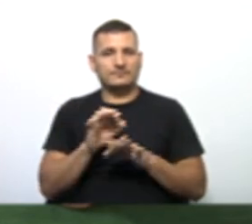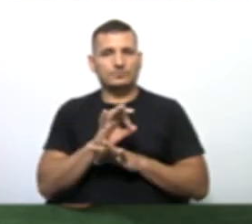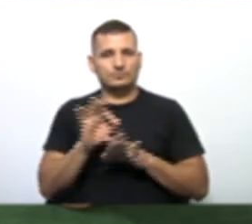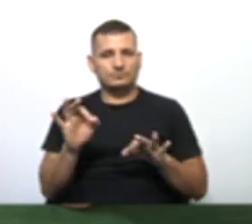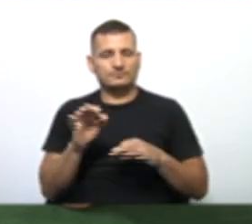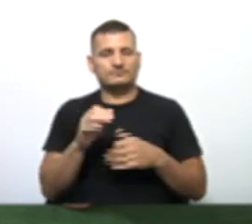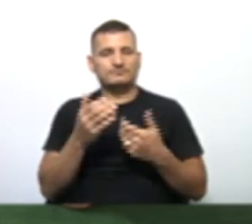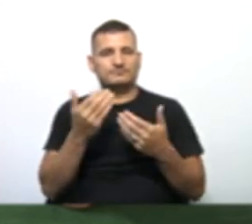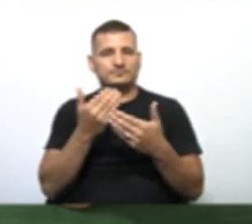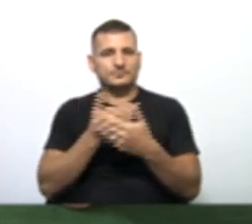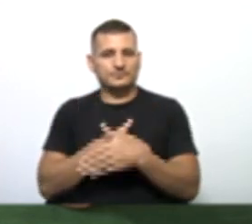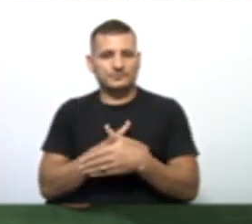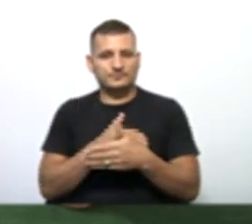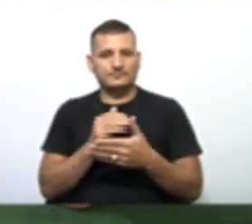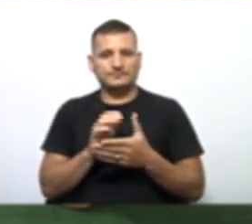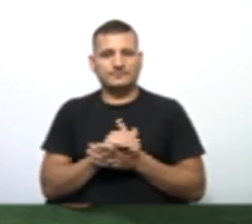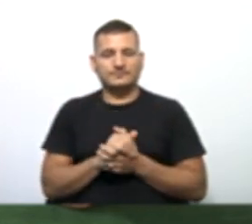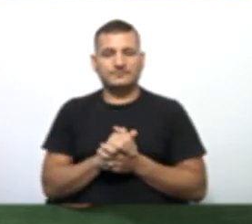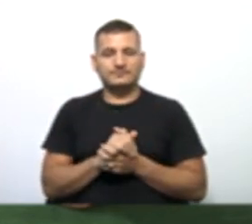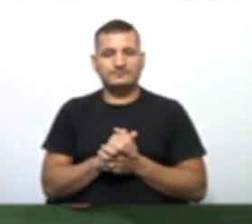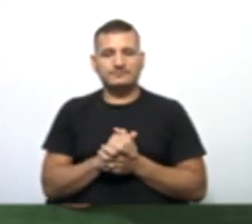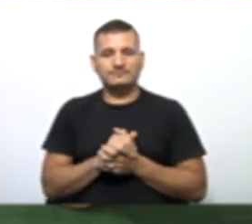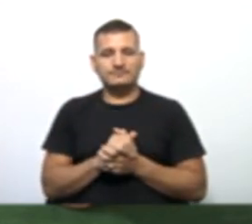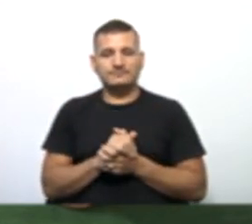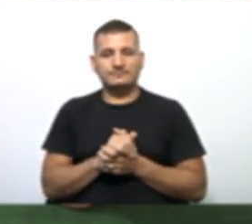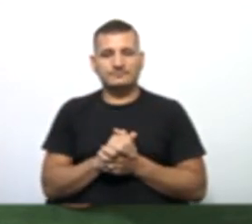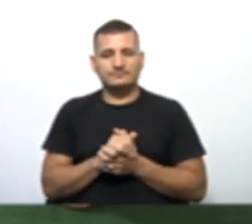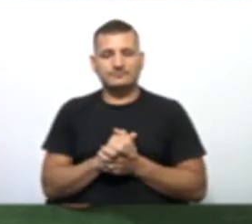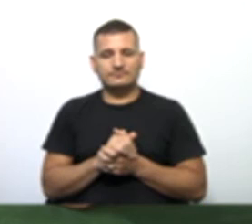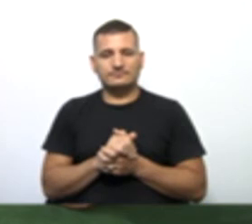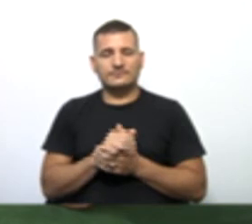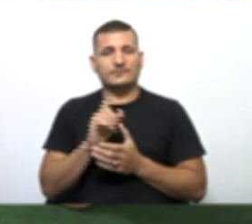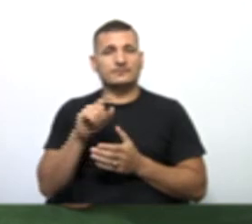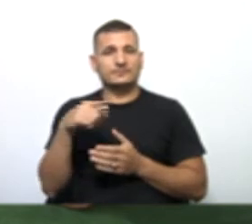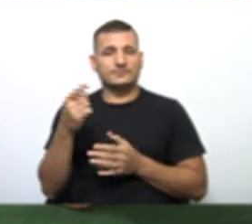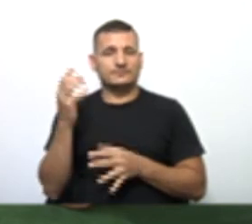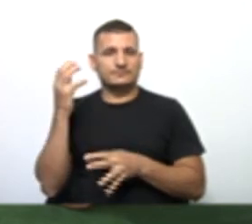né? Que eles têm um pouquinho de medo de prova, né, professor? É. E fiquem depois com a